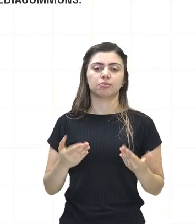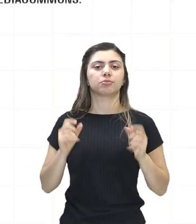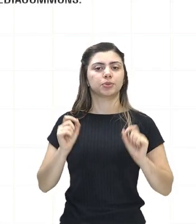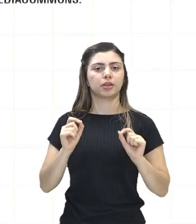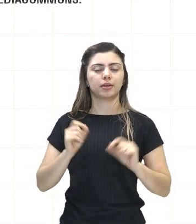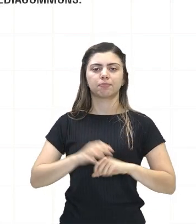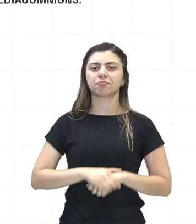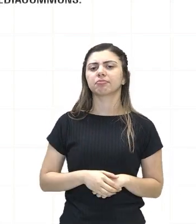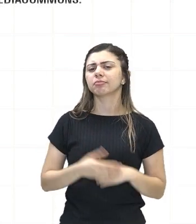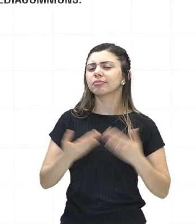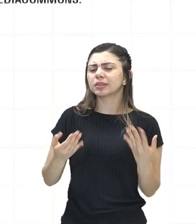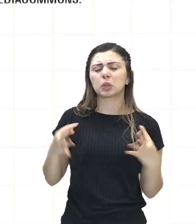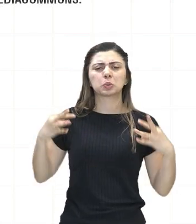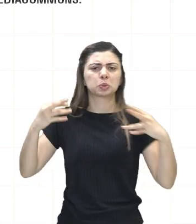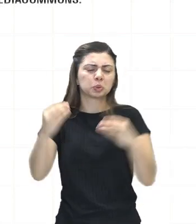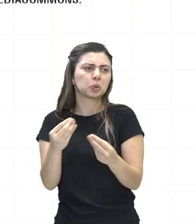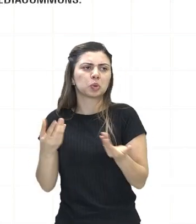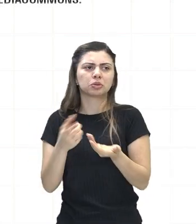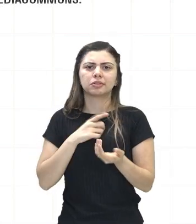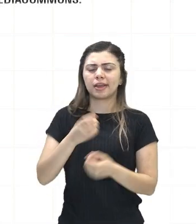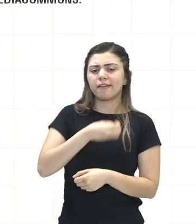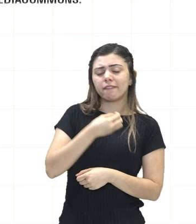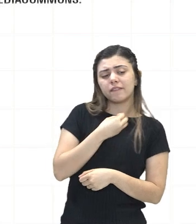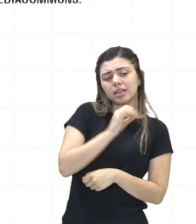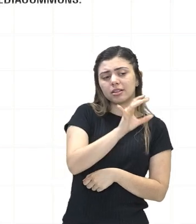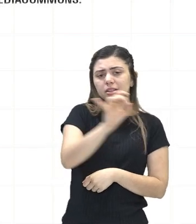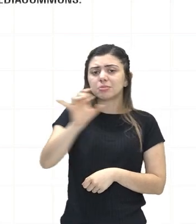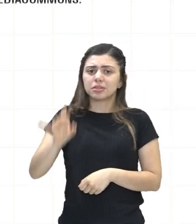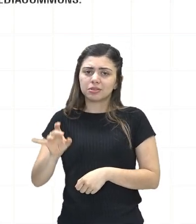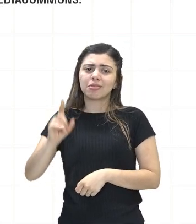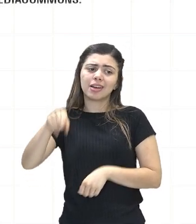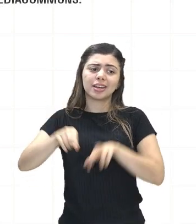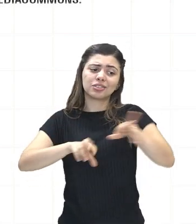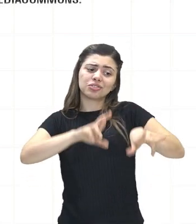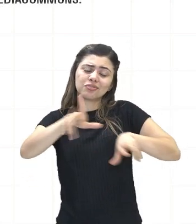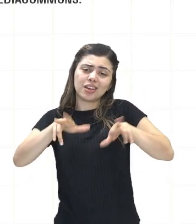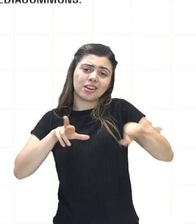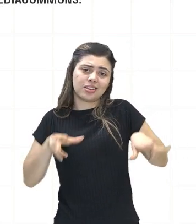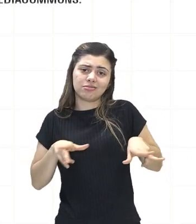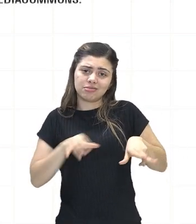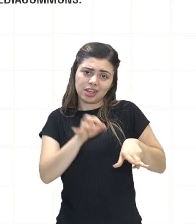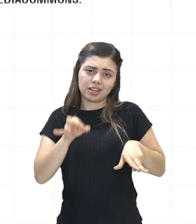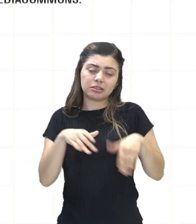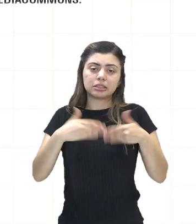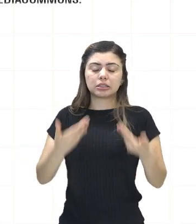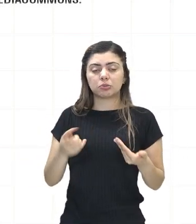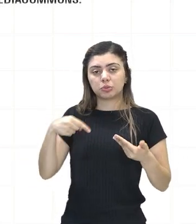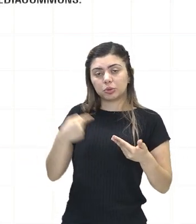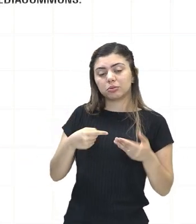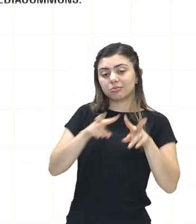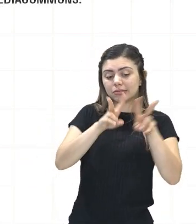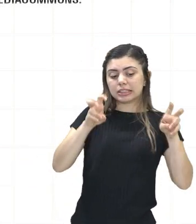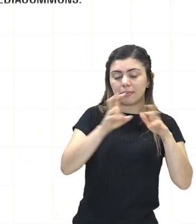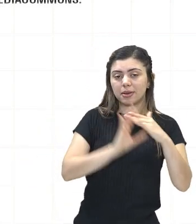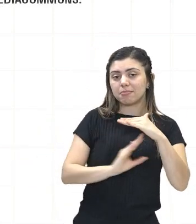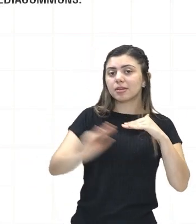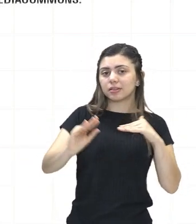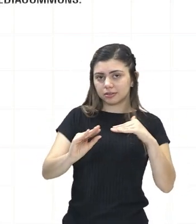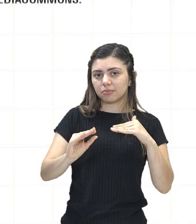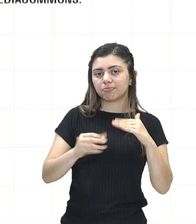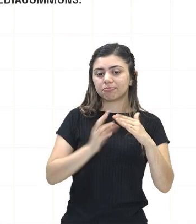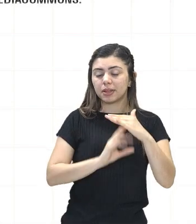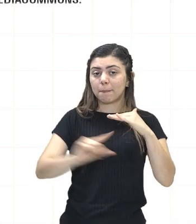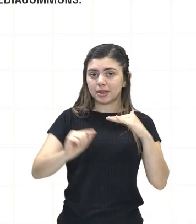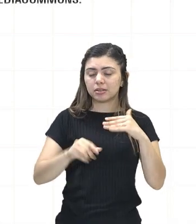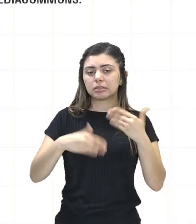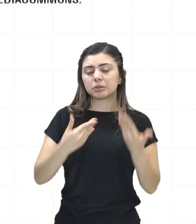né? O modo de vida das pessoas é diferente de cada um. E quando a gente fala de migração, é muito comum as pessoas